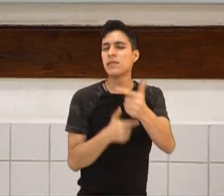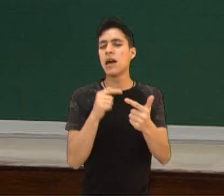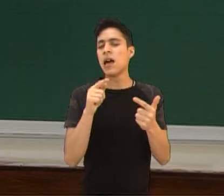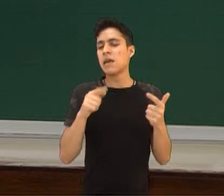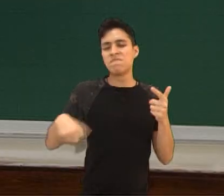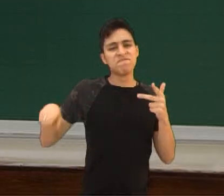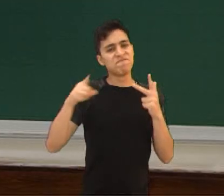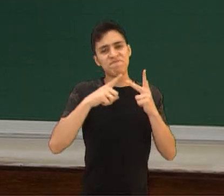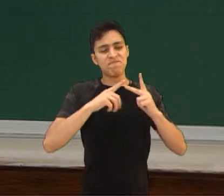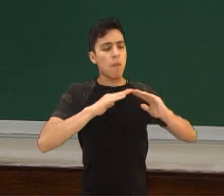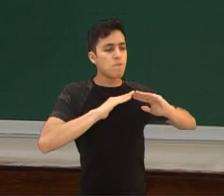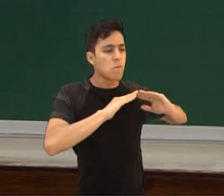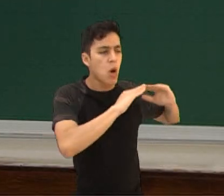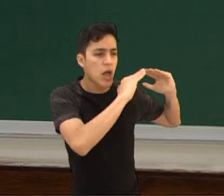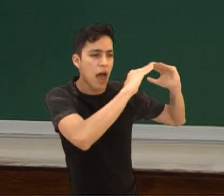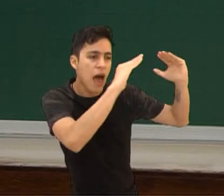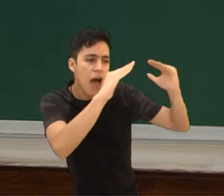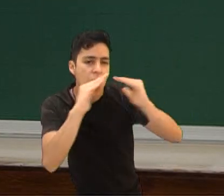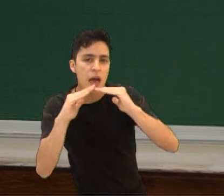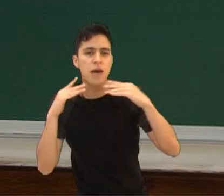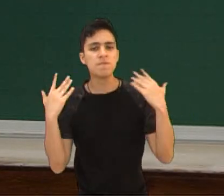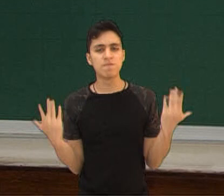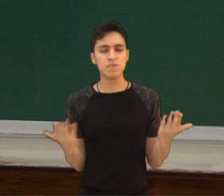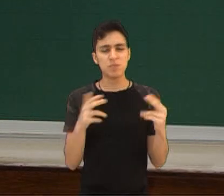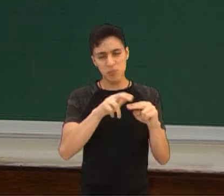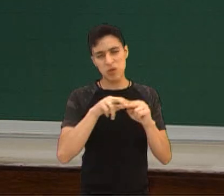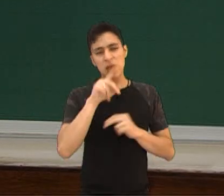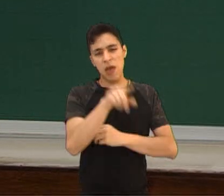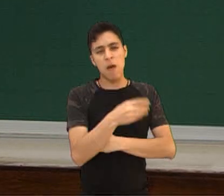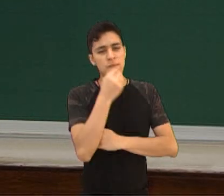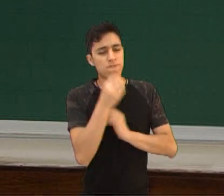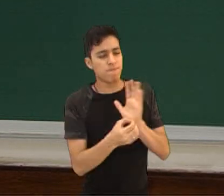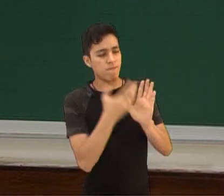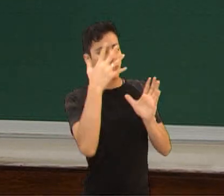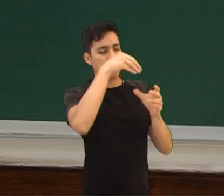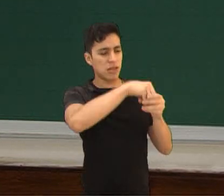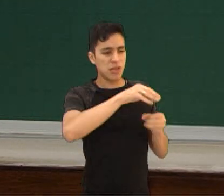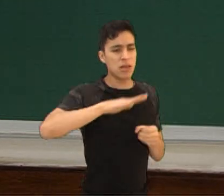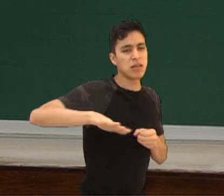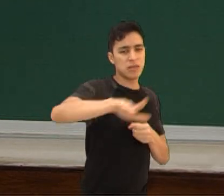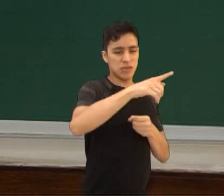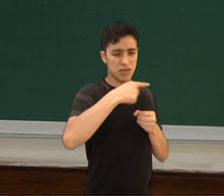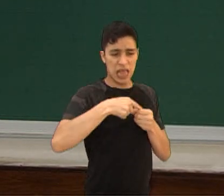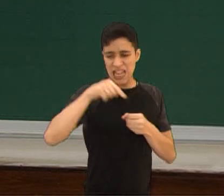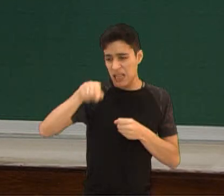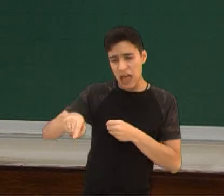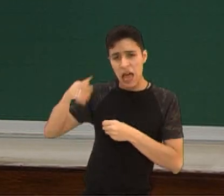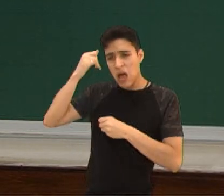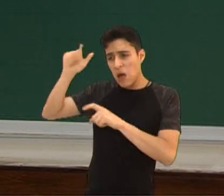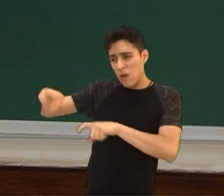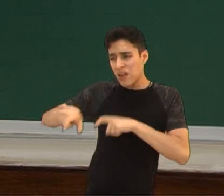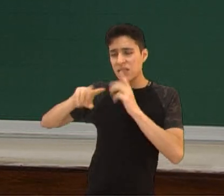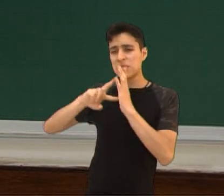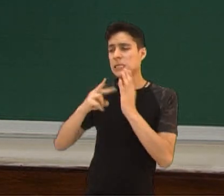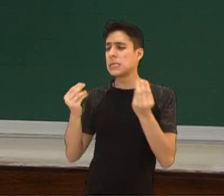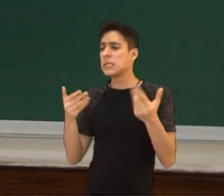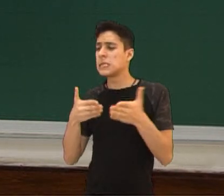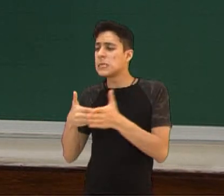moradia. Então, essas oportunidades estão nas cidades. As áreas rurais, cada vez mais mecanizadas, obrigam as